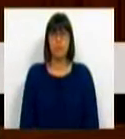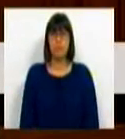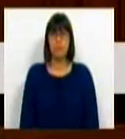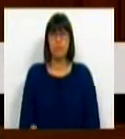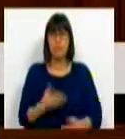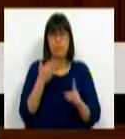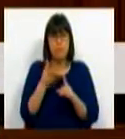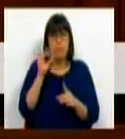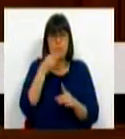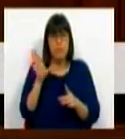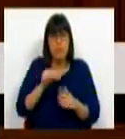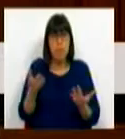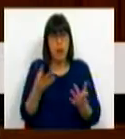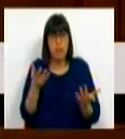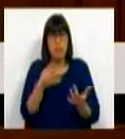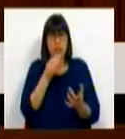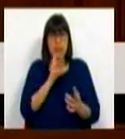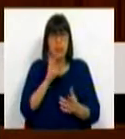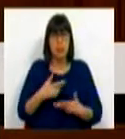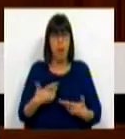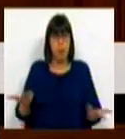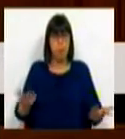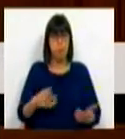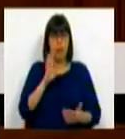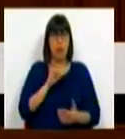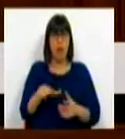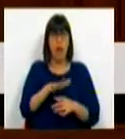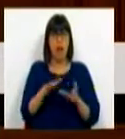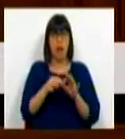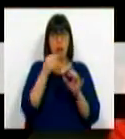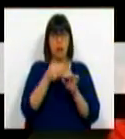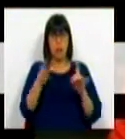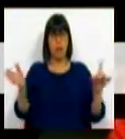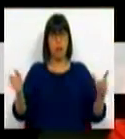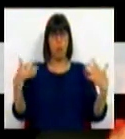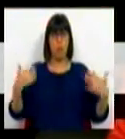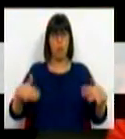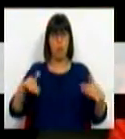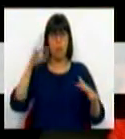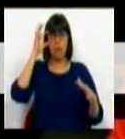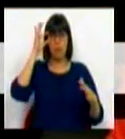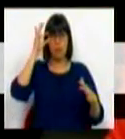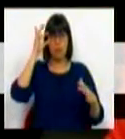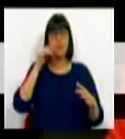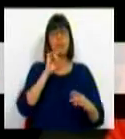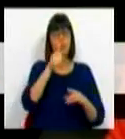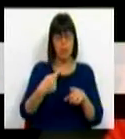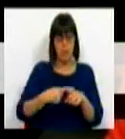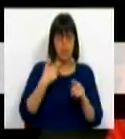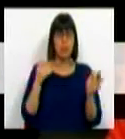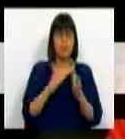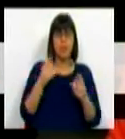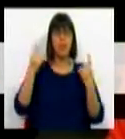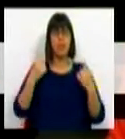que concretizasse um pouco mais, não sei o que lhe responder nesse, com um âmbito tão lato. Questiono se esses interesses